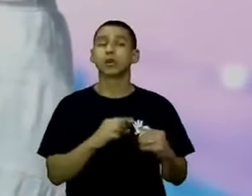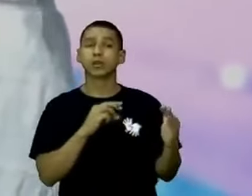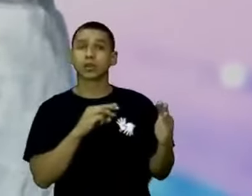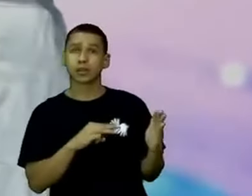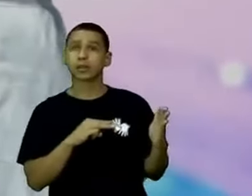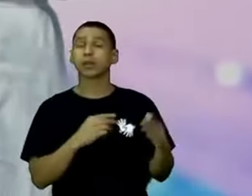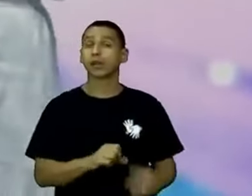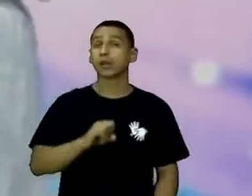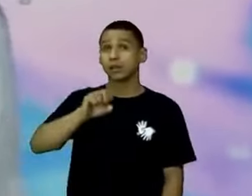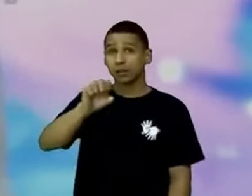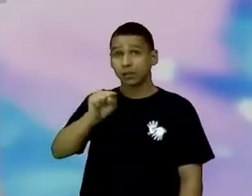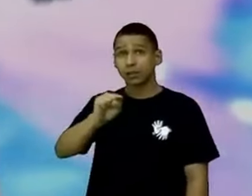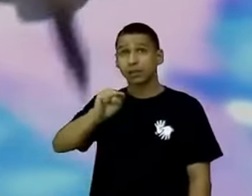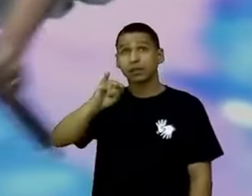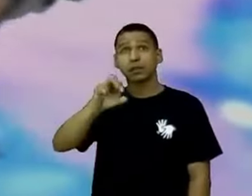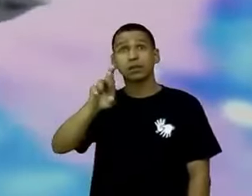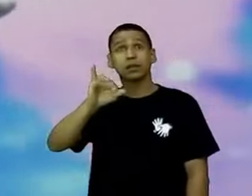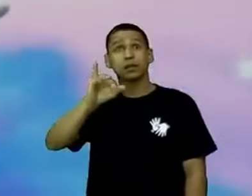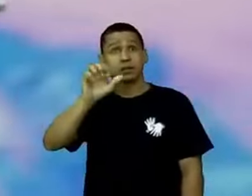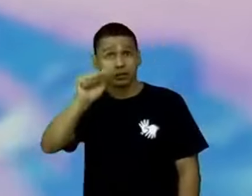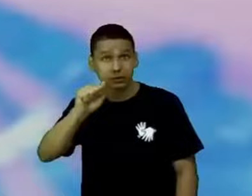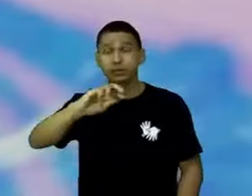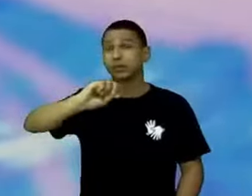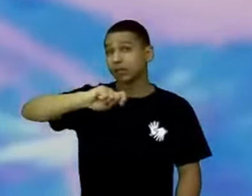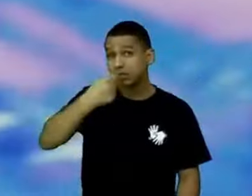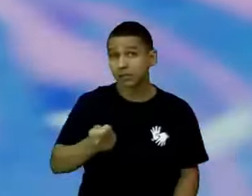que ainda tem profeta em Israel.